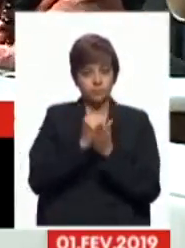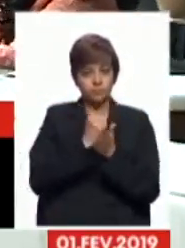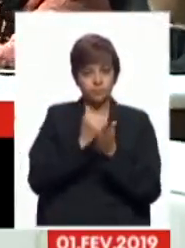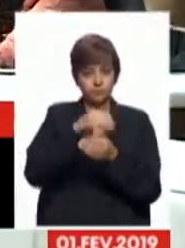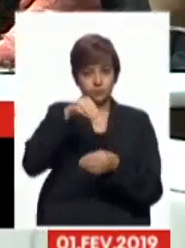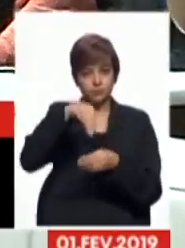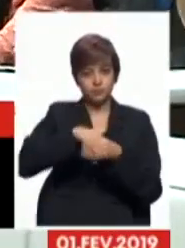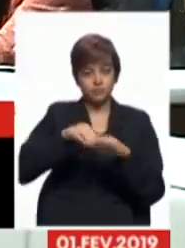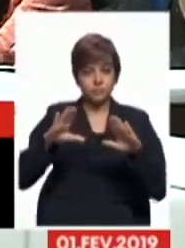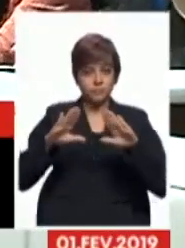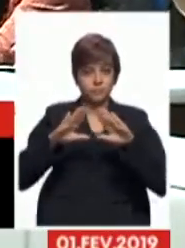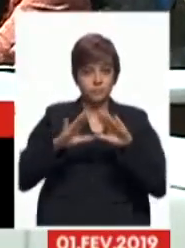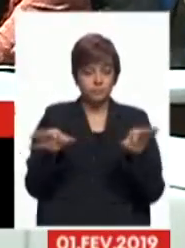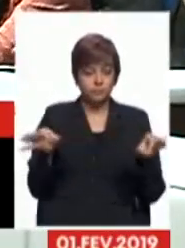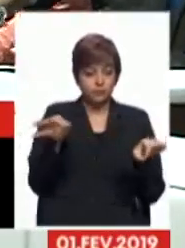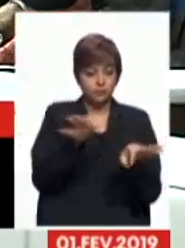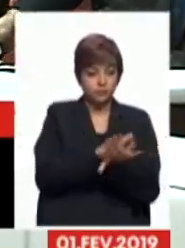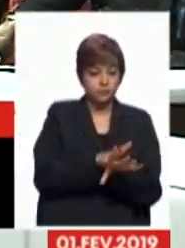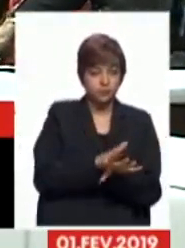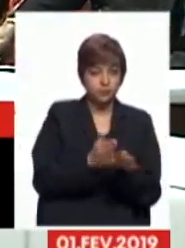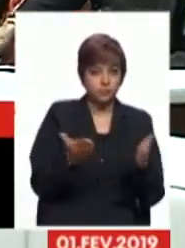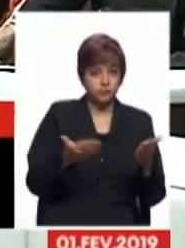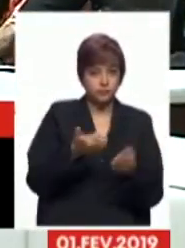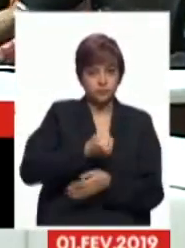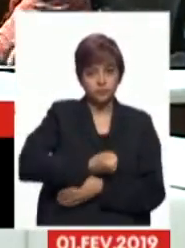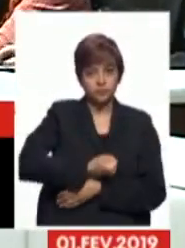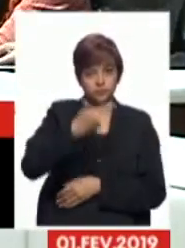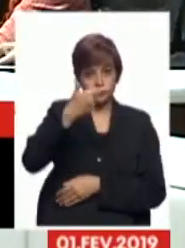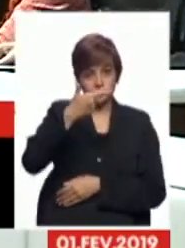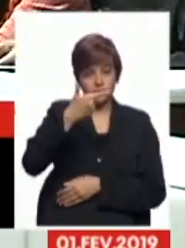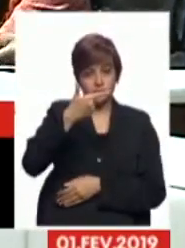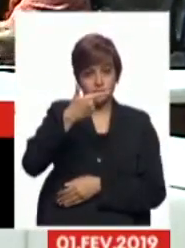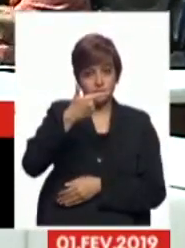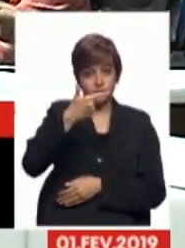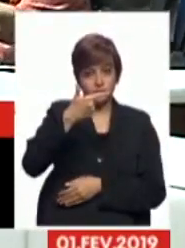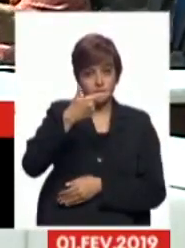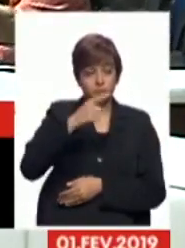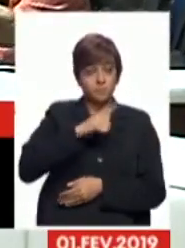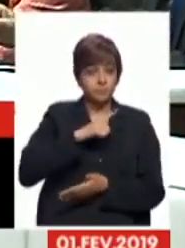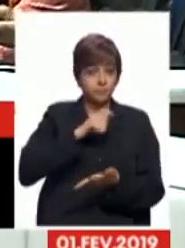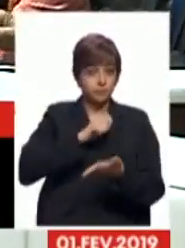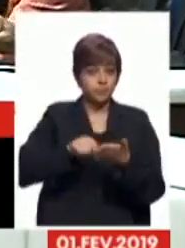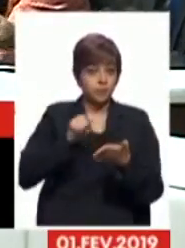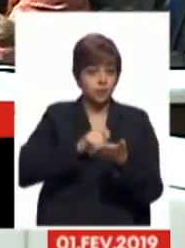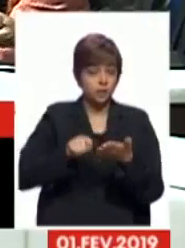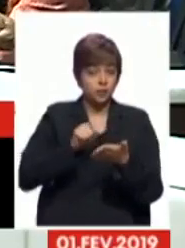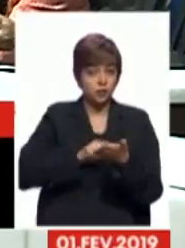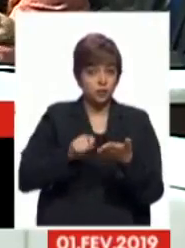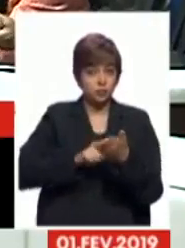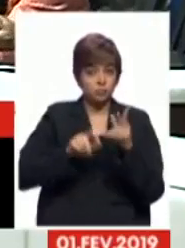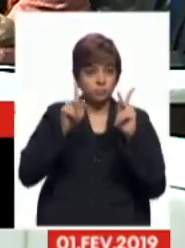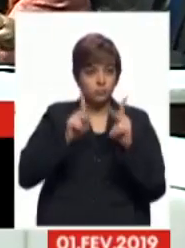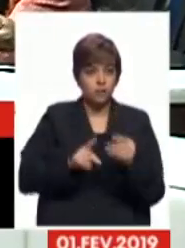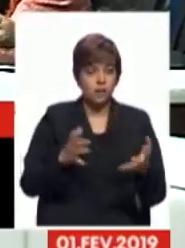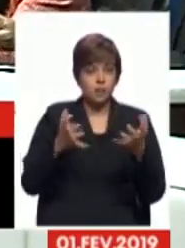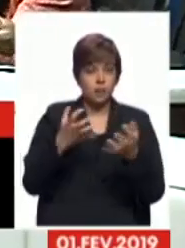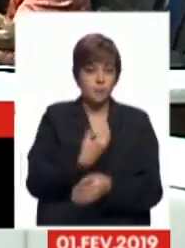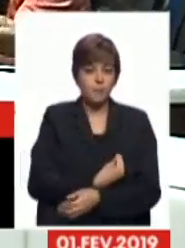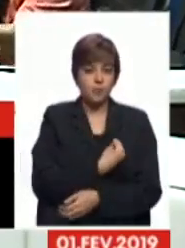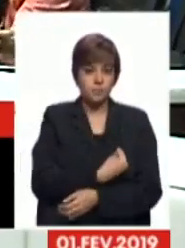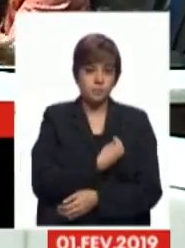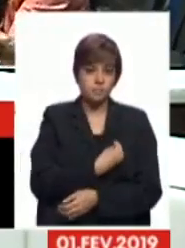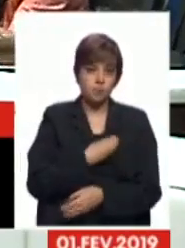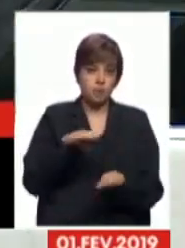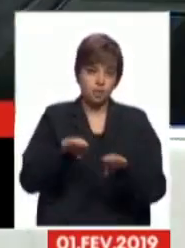Interno, encerrou-se às 12 horas de hoje o prazo para registro de candidatos à eleição da mesa